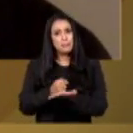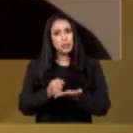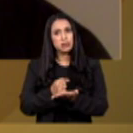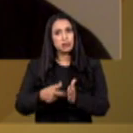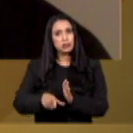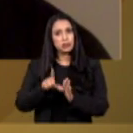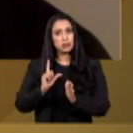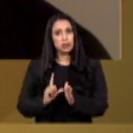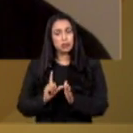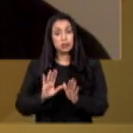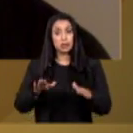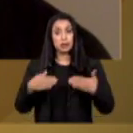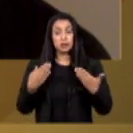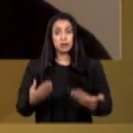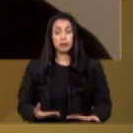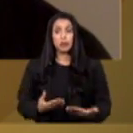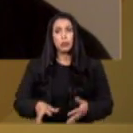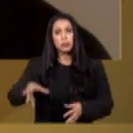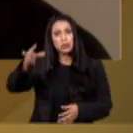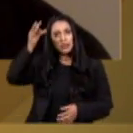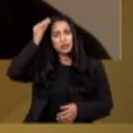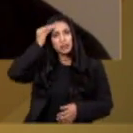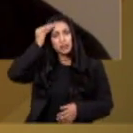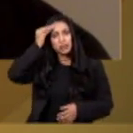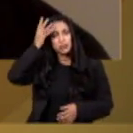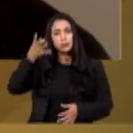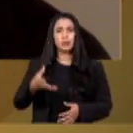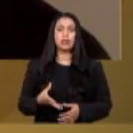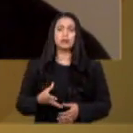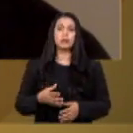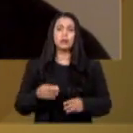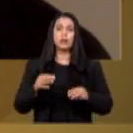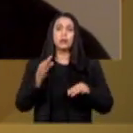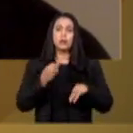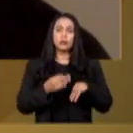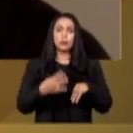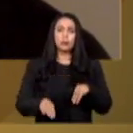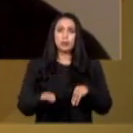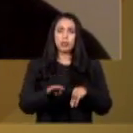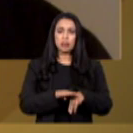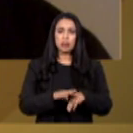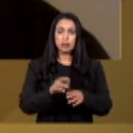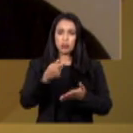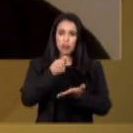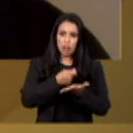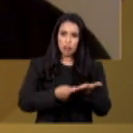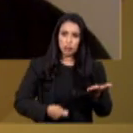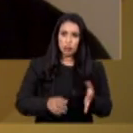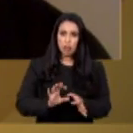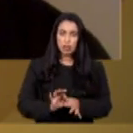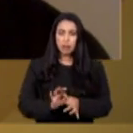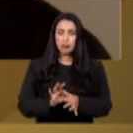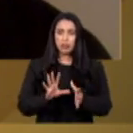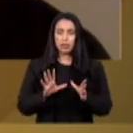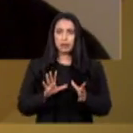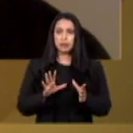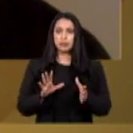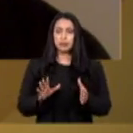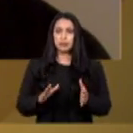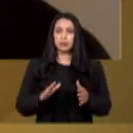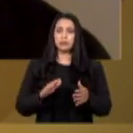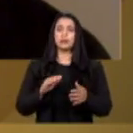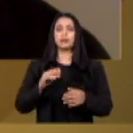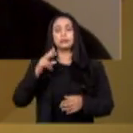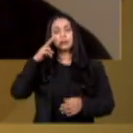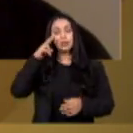e sentido impecável entendimento do vestido está torno a conceder a ordem minar o sentido de não ter